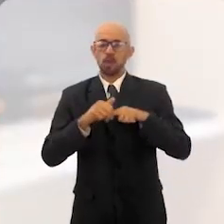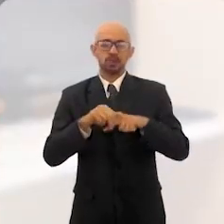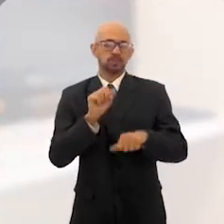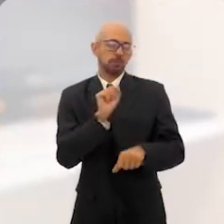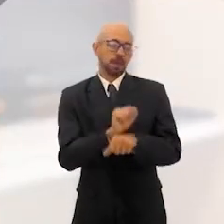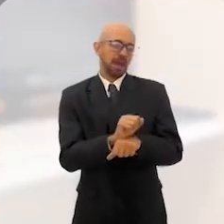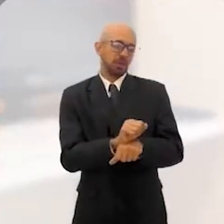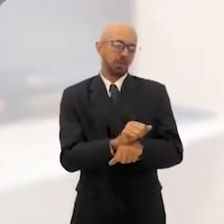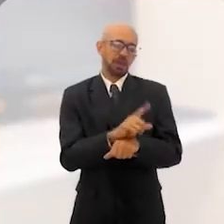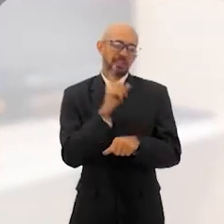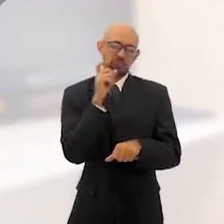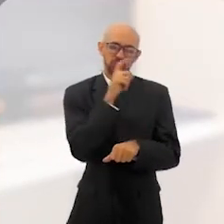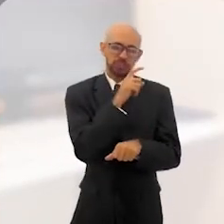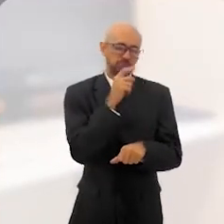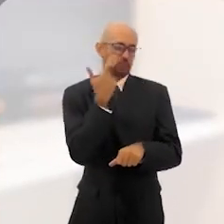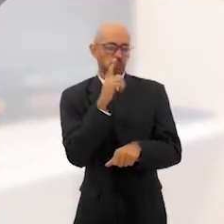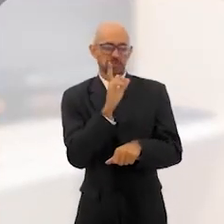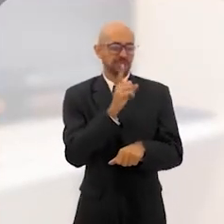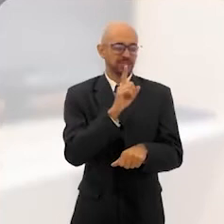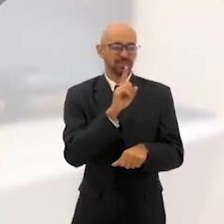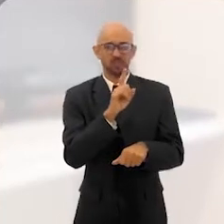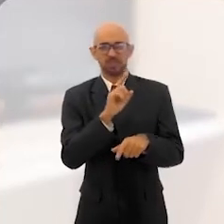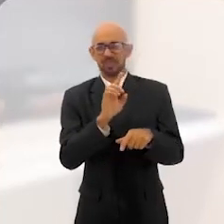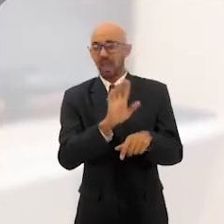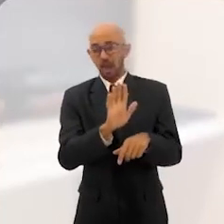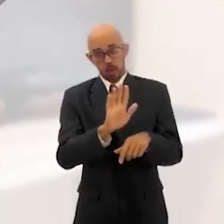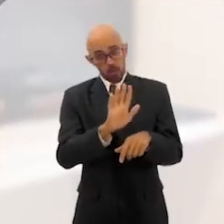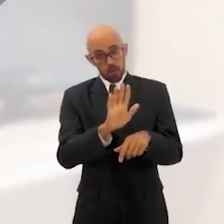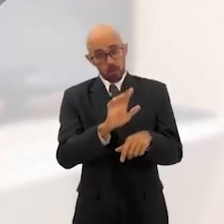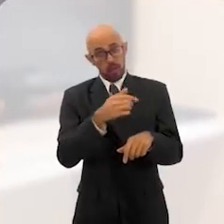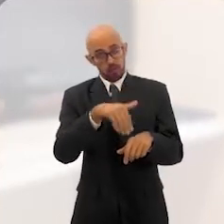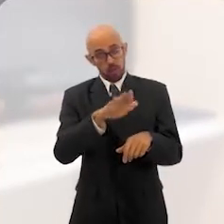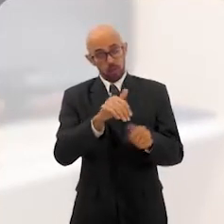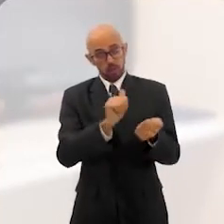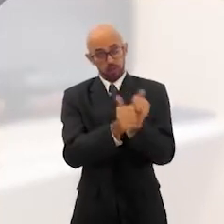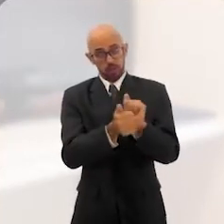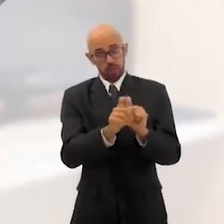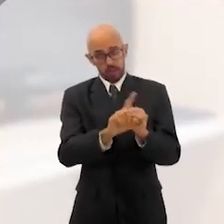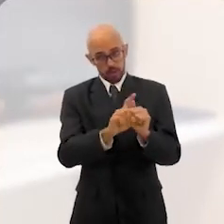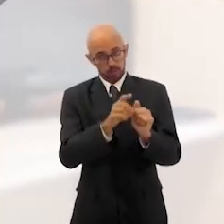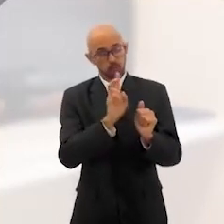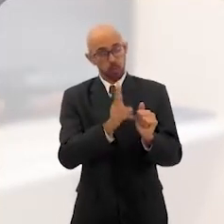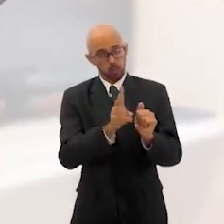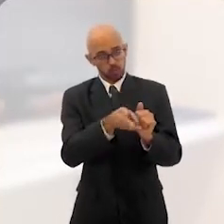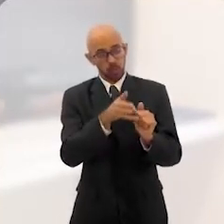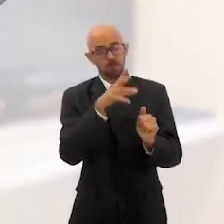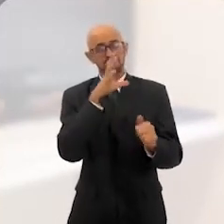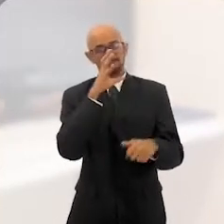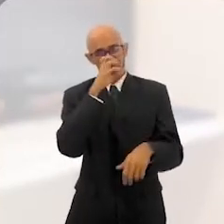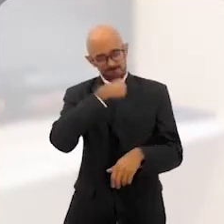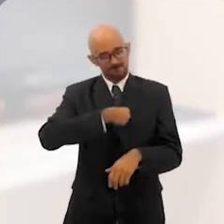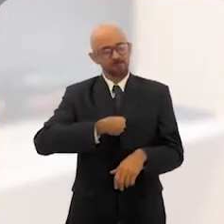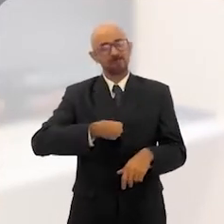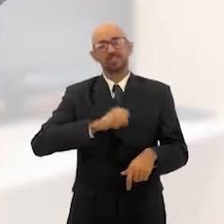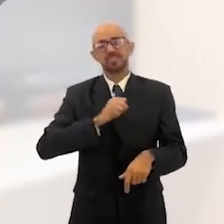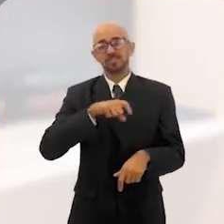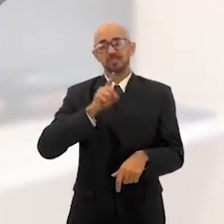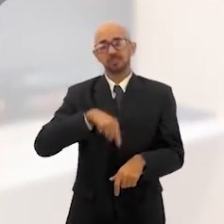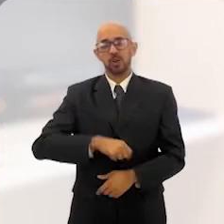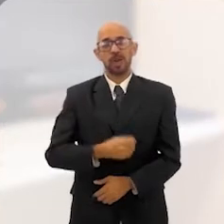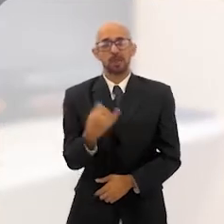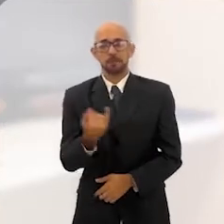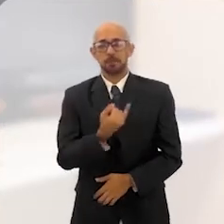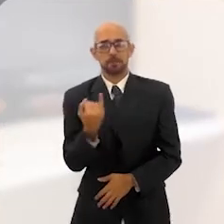por isso você parou. Ah, é difícil, eu não consigo entender, então eu vou jogar bola. Não, você continuou, você perseverou. Eu